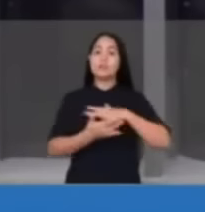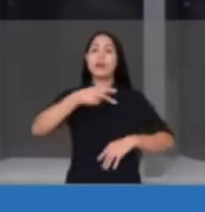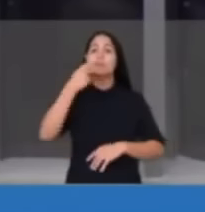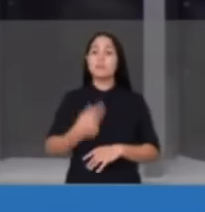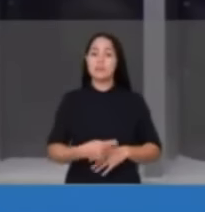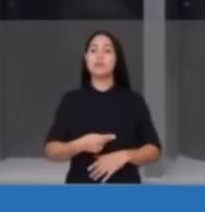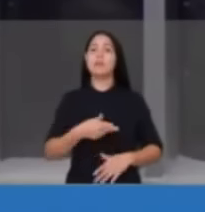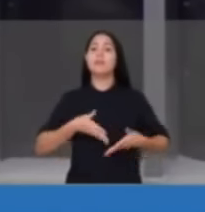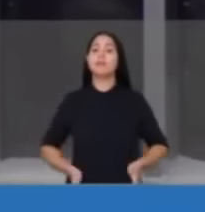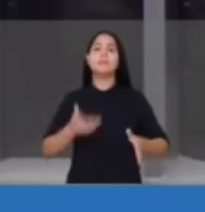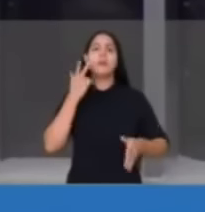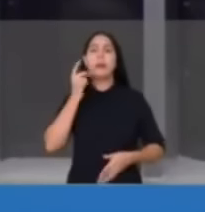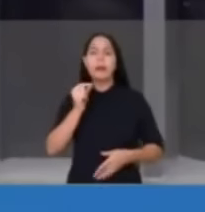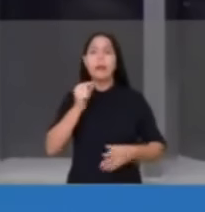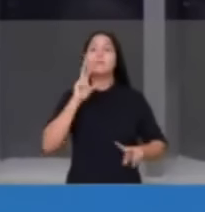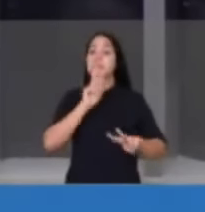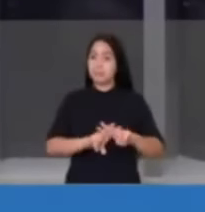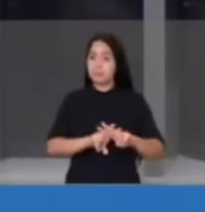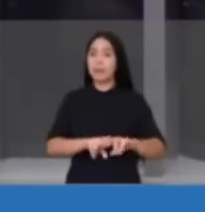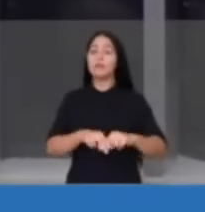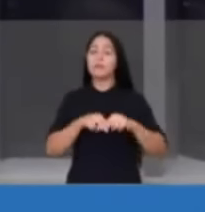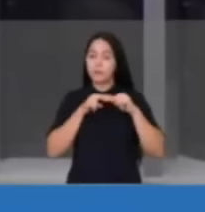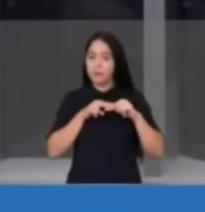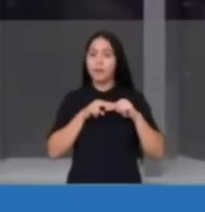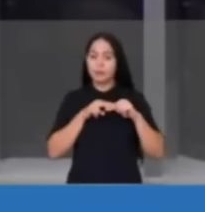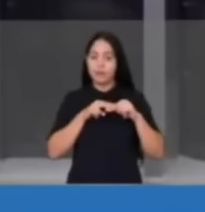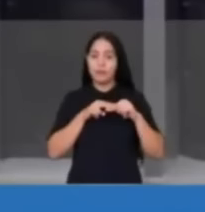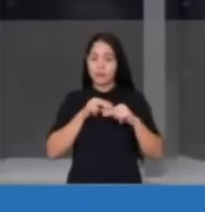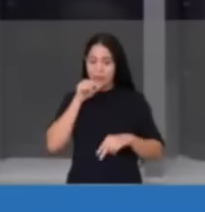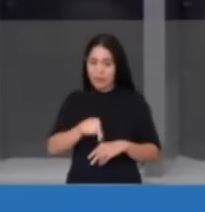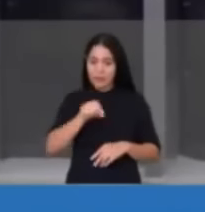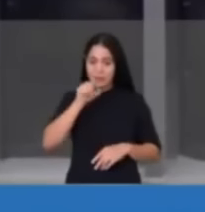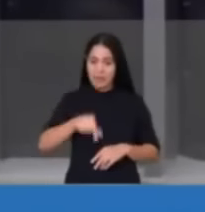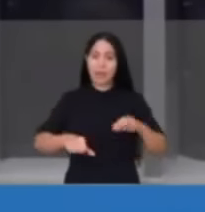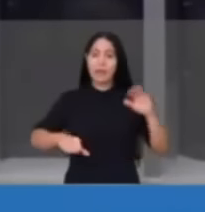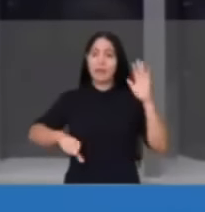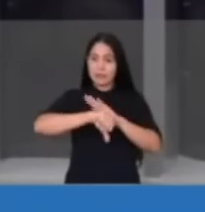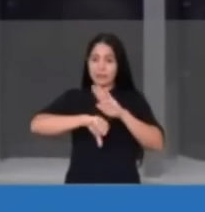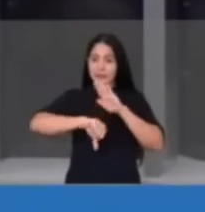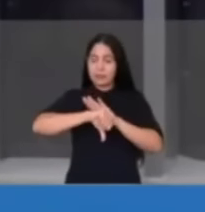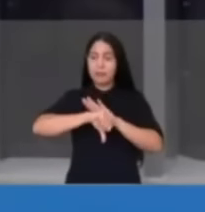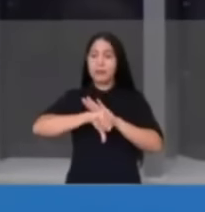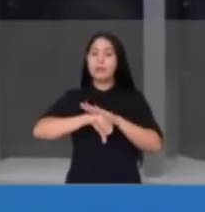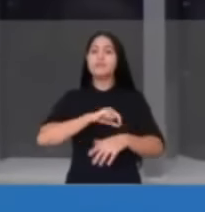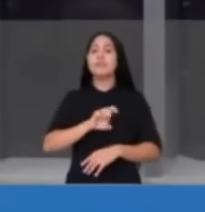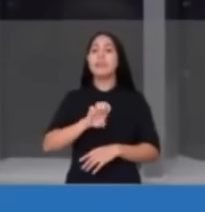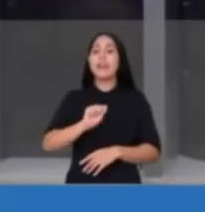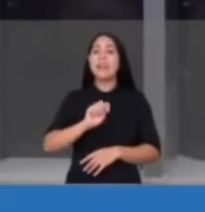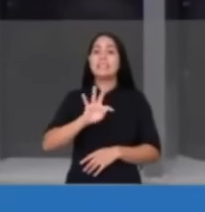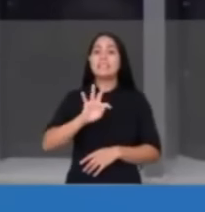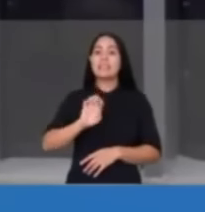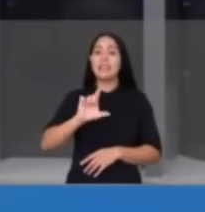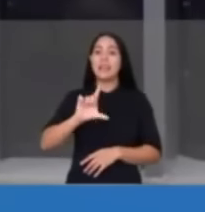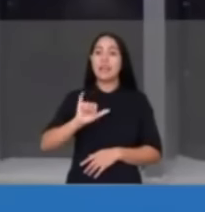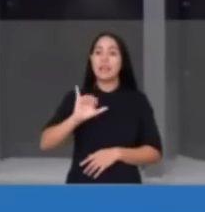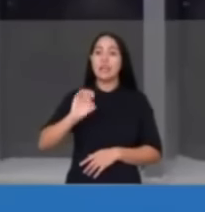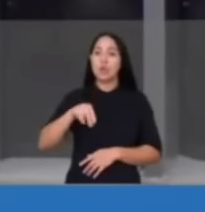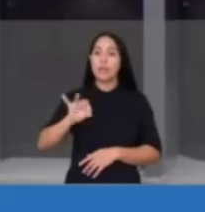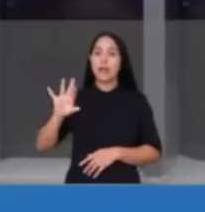para ser preso condenado por estelionato por roubo de idosos